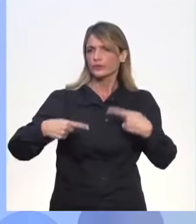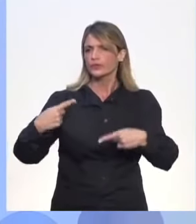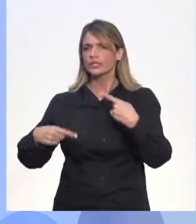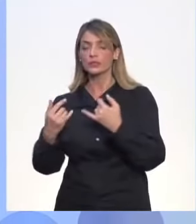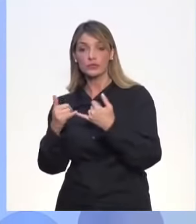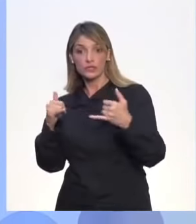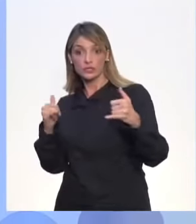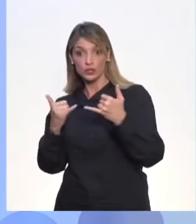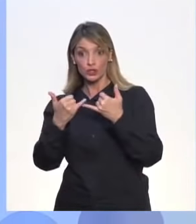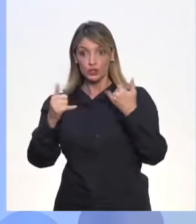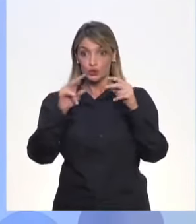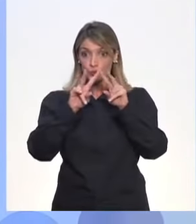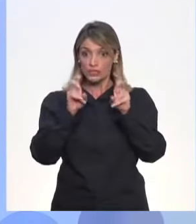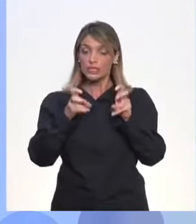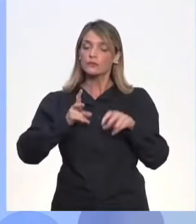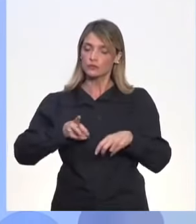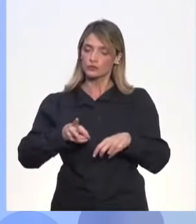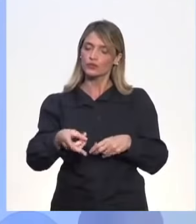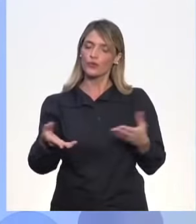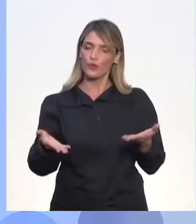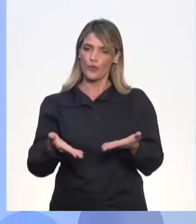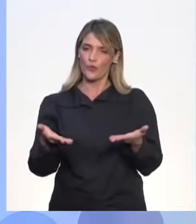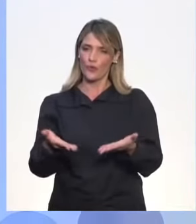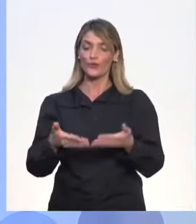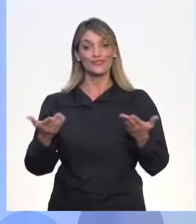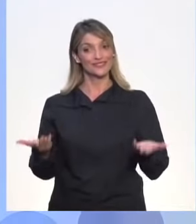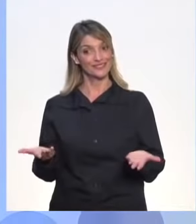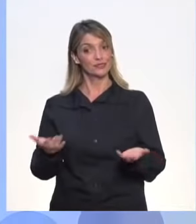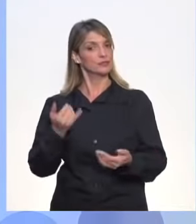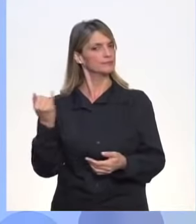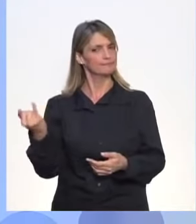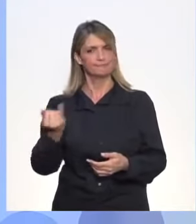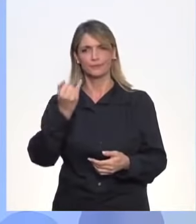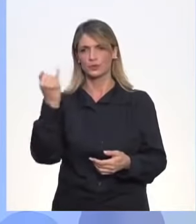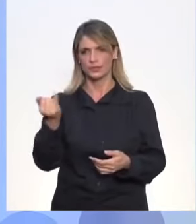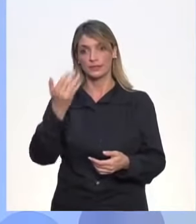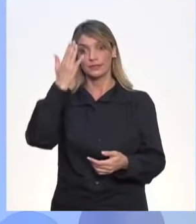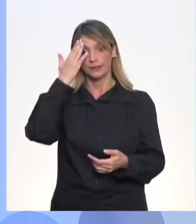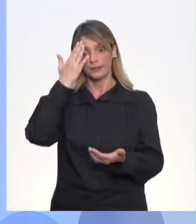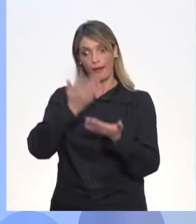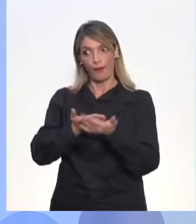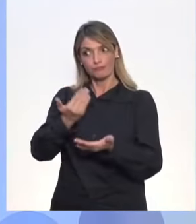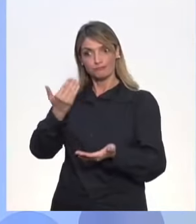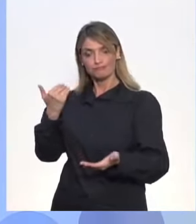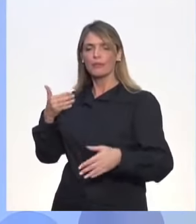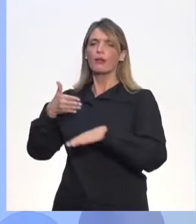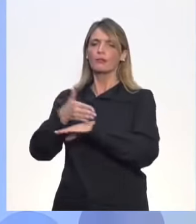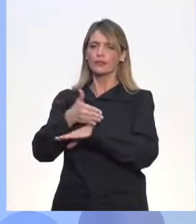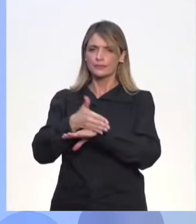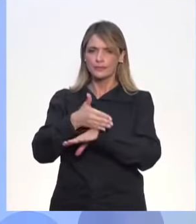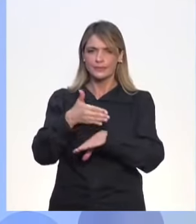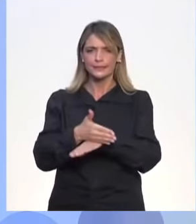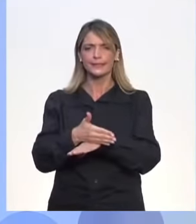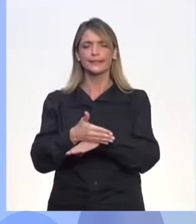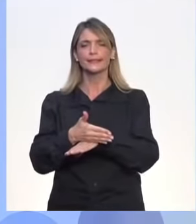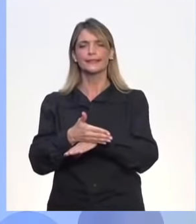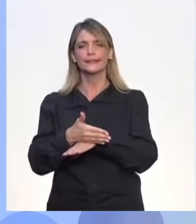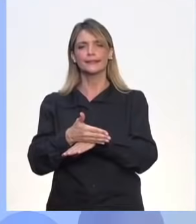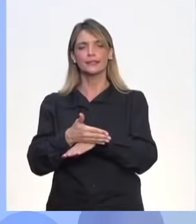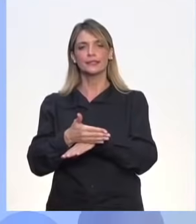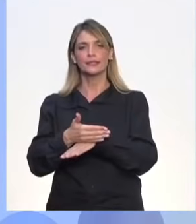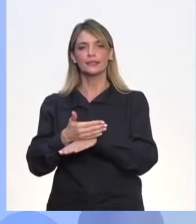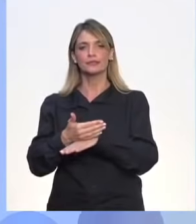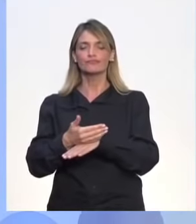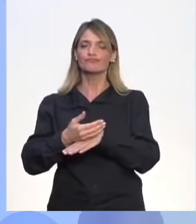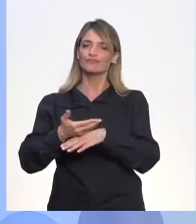de energia e a gente vai dar continuidade aqui portanto é extremamente importante a sua participação a sua interação aí